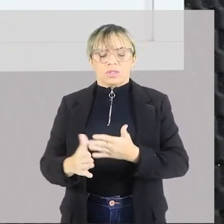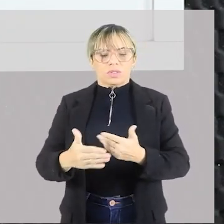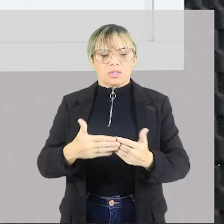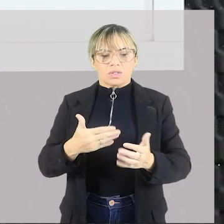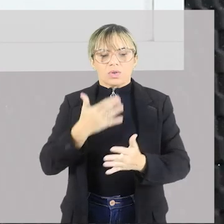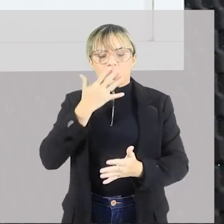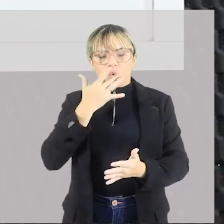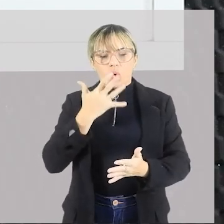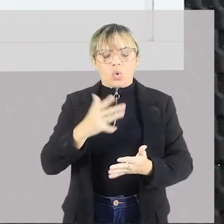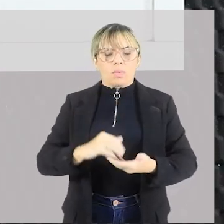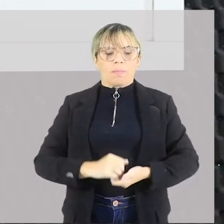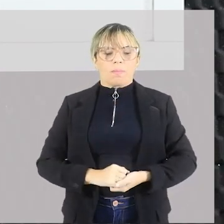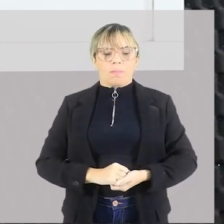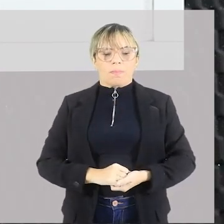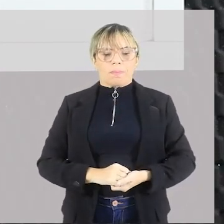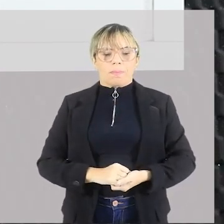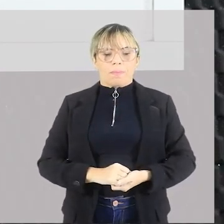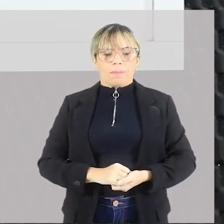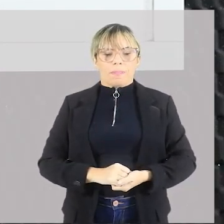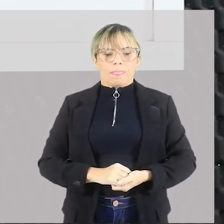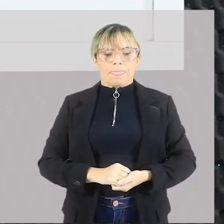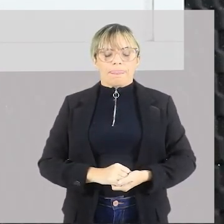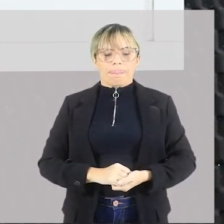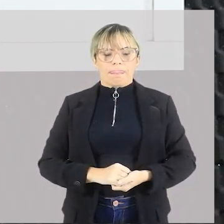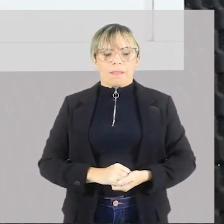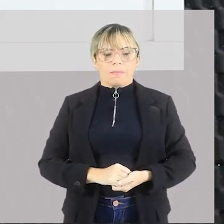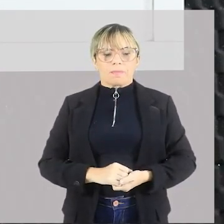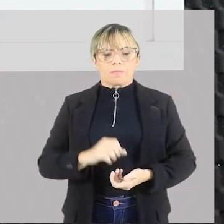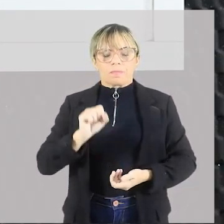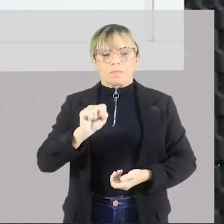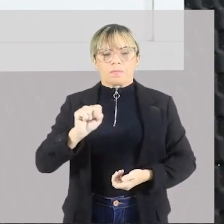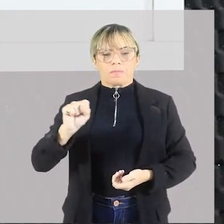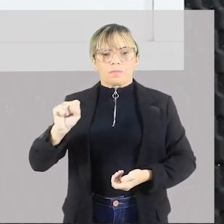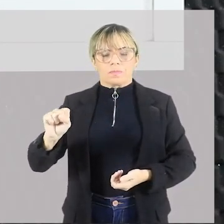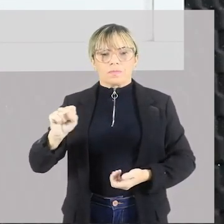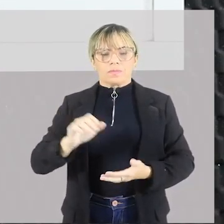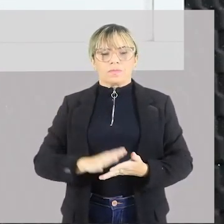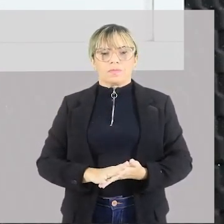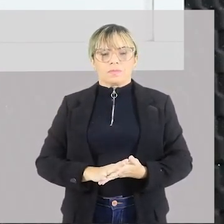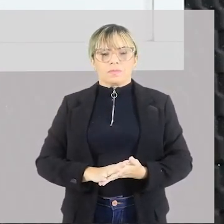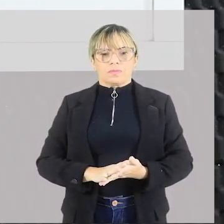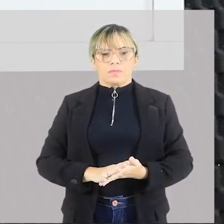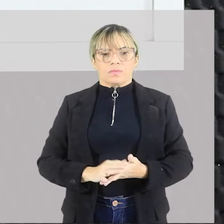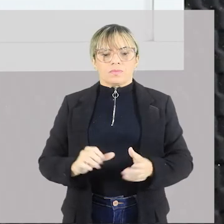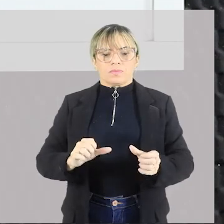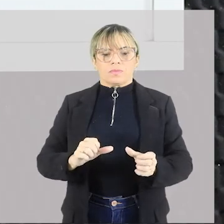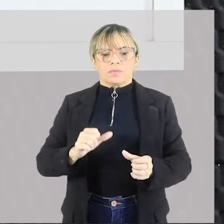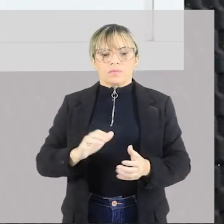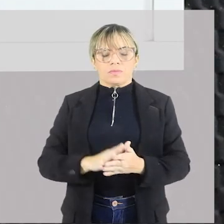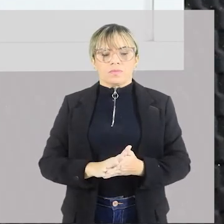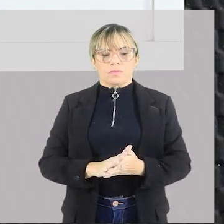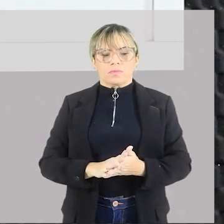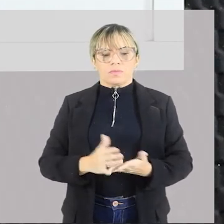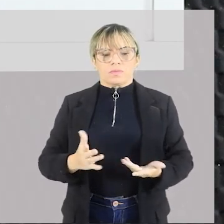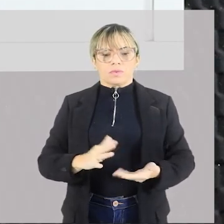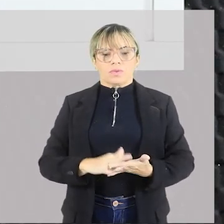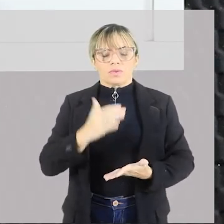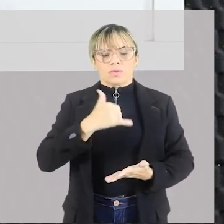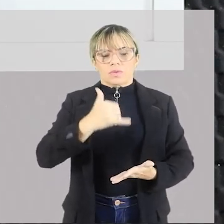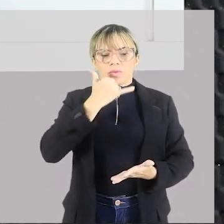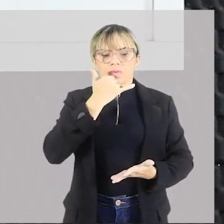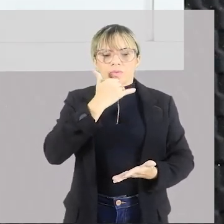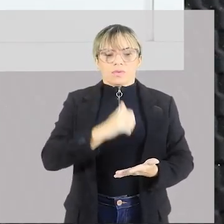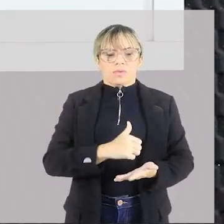80 88 de outras cores é isso ô desculpa